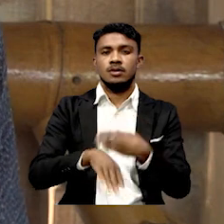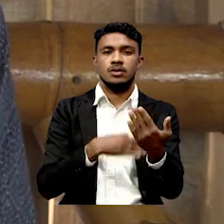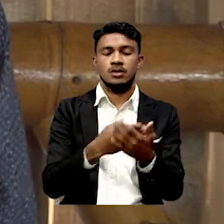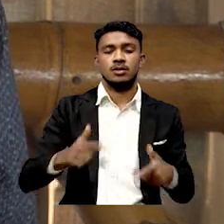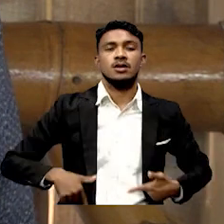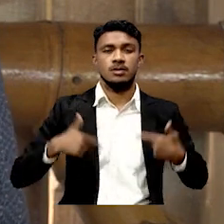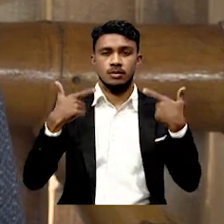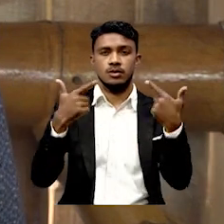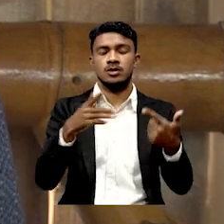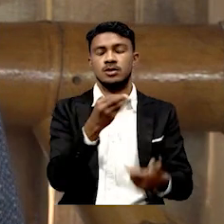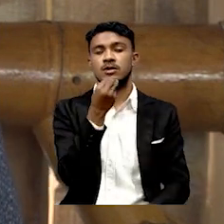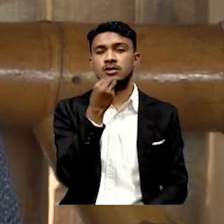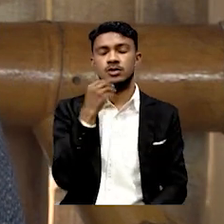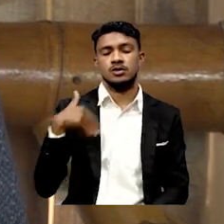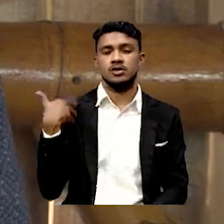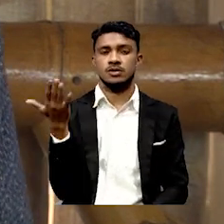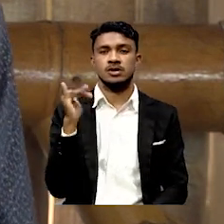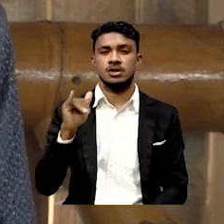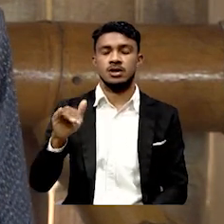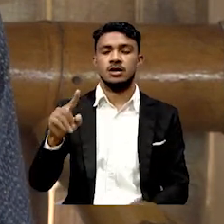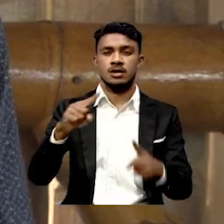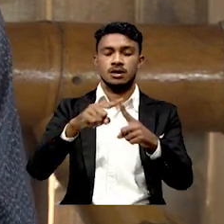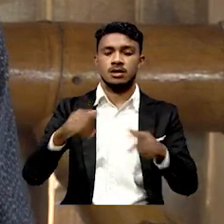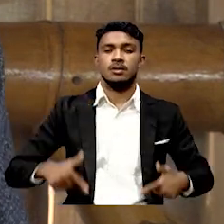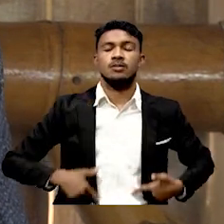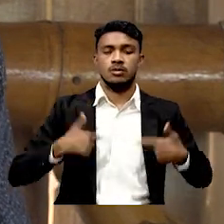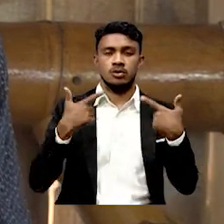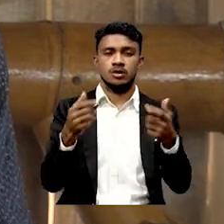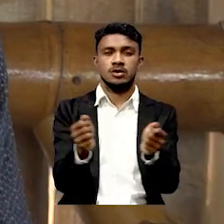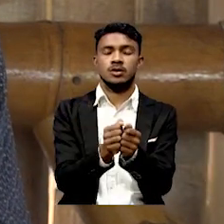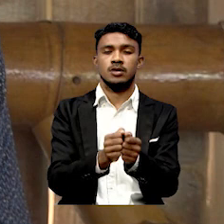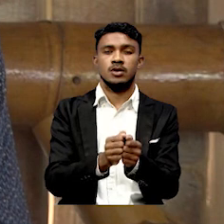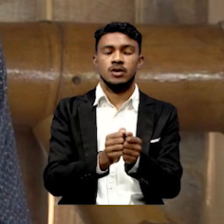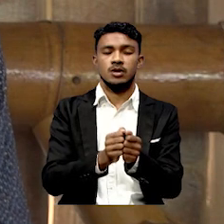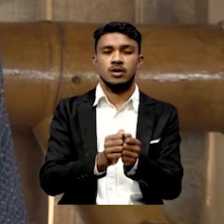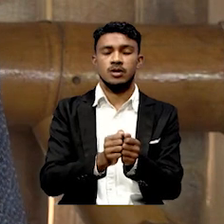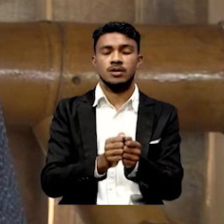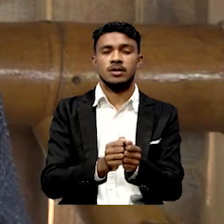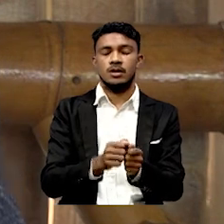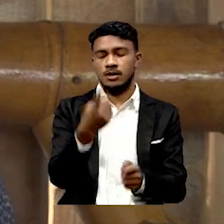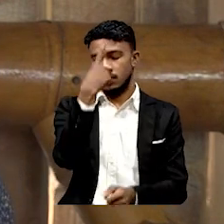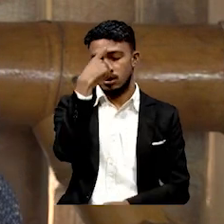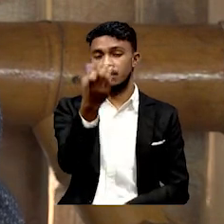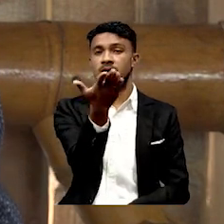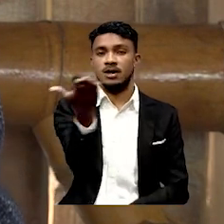na nutrição. E jovens, ser de amores, ser na condição de vida. Também, e me magato.